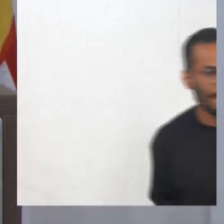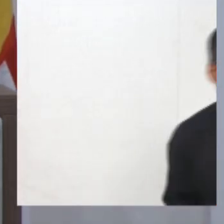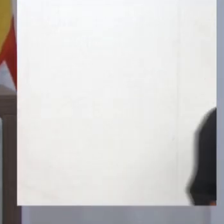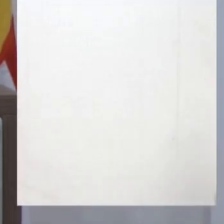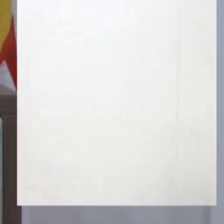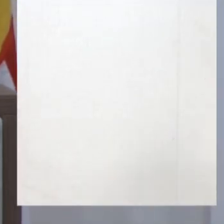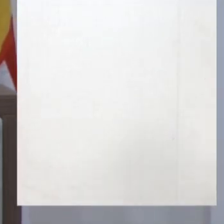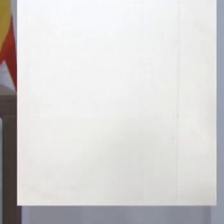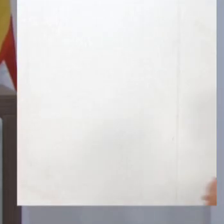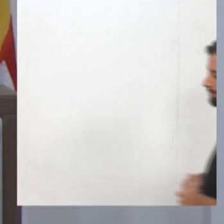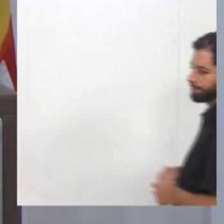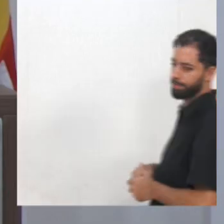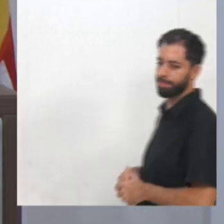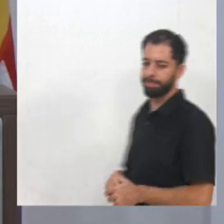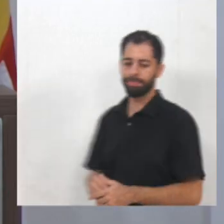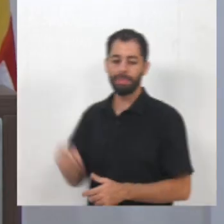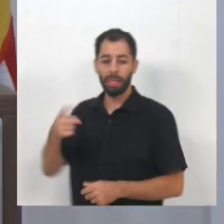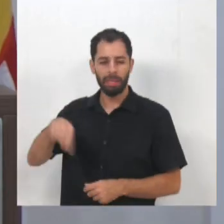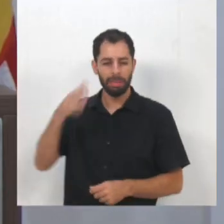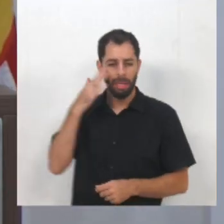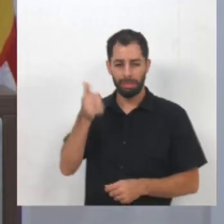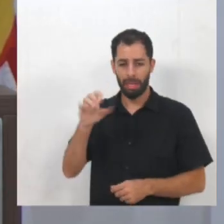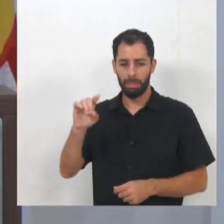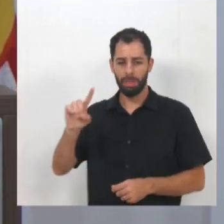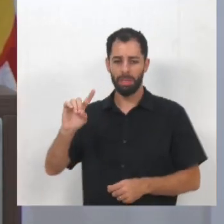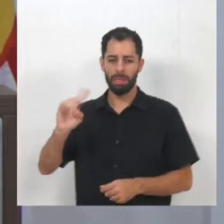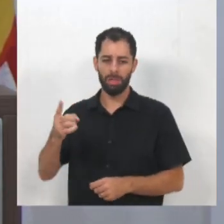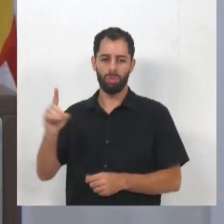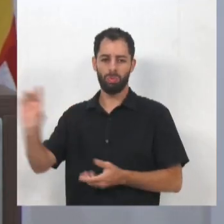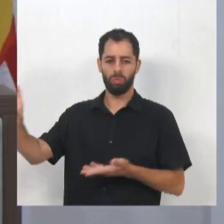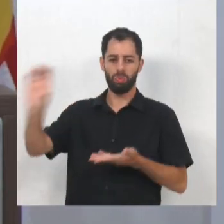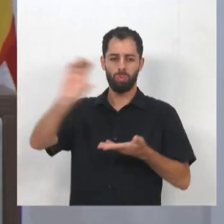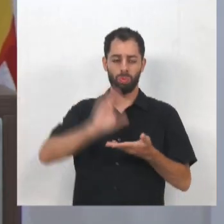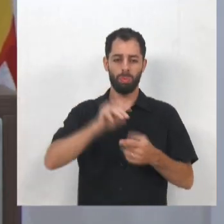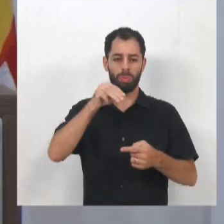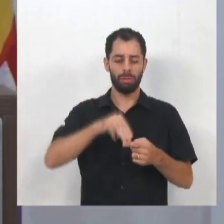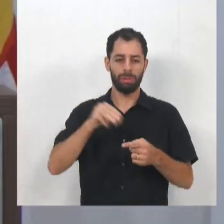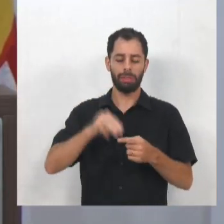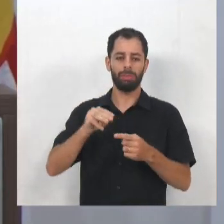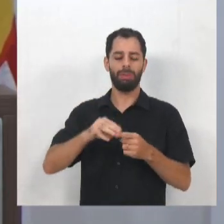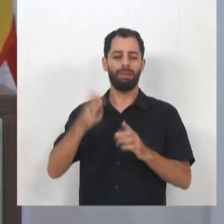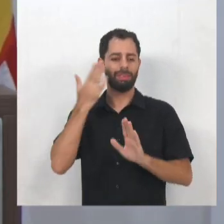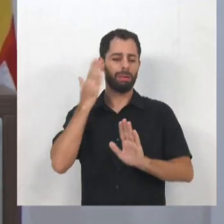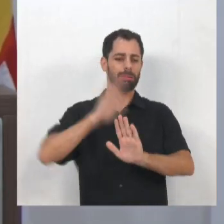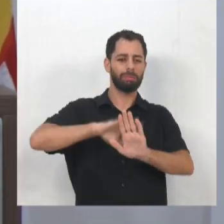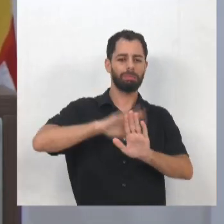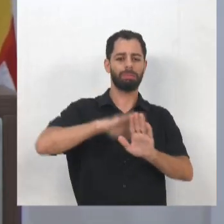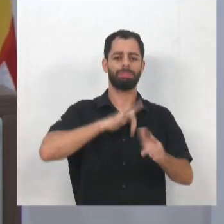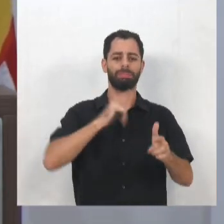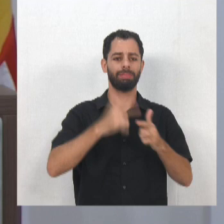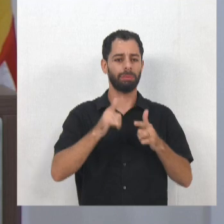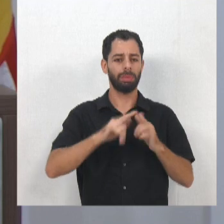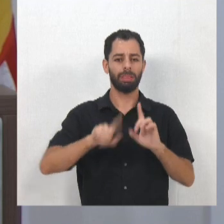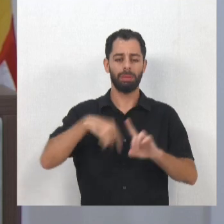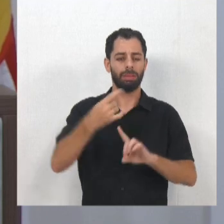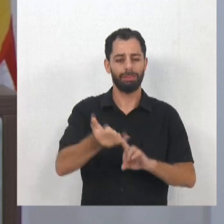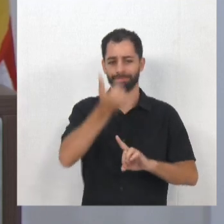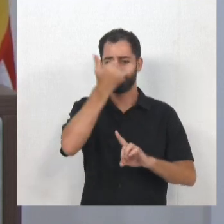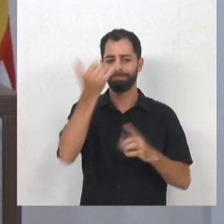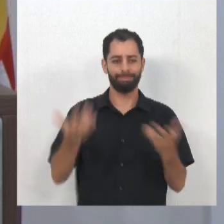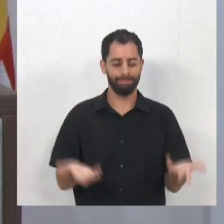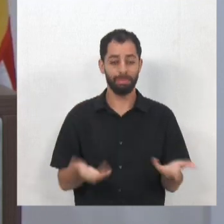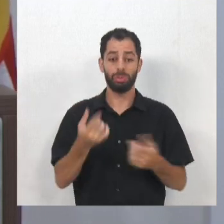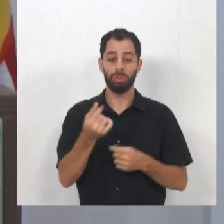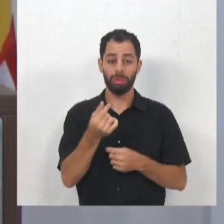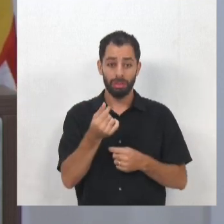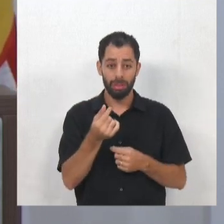mil, vem para o município, até passar toda a licitação, todo o problema, esse 100 mil, vereador Diego Nazato, vira 50 mil. E quando o dinheiro